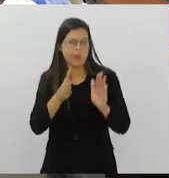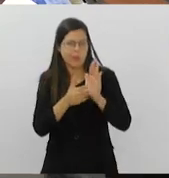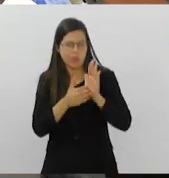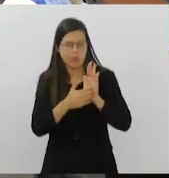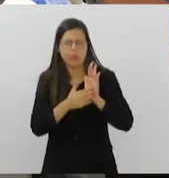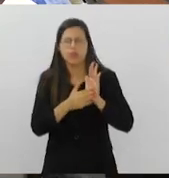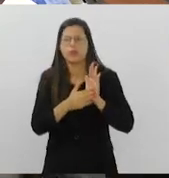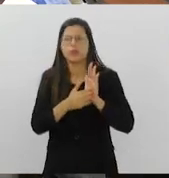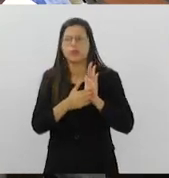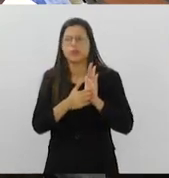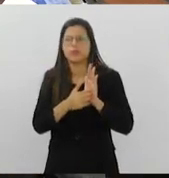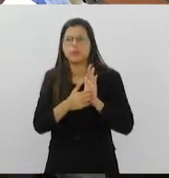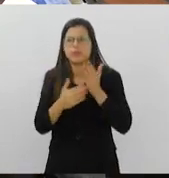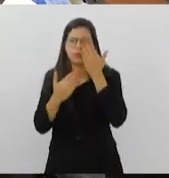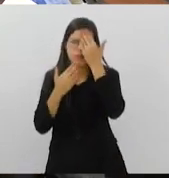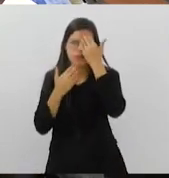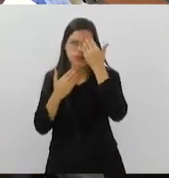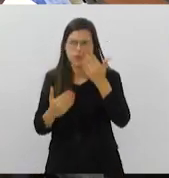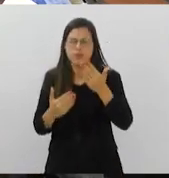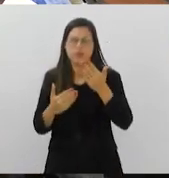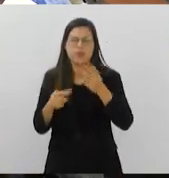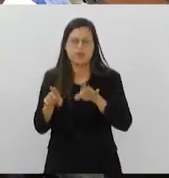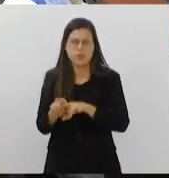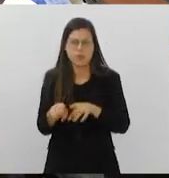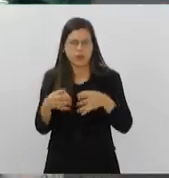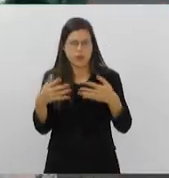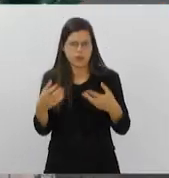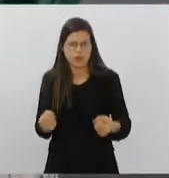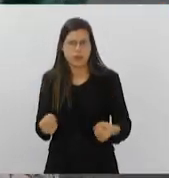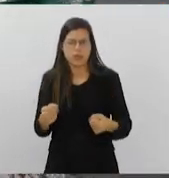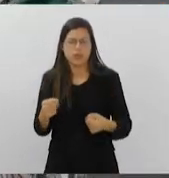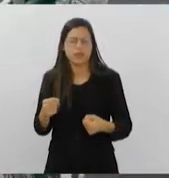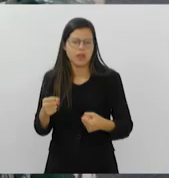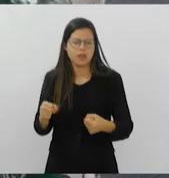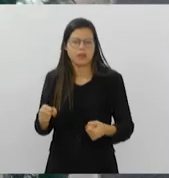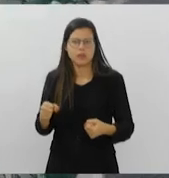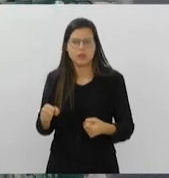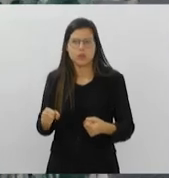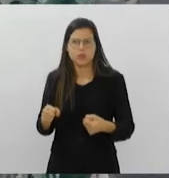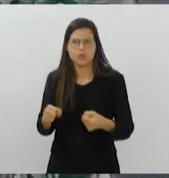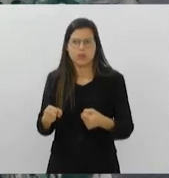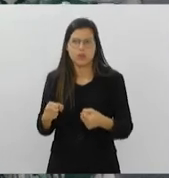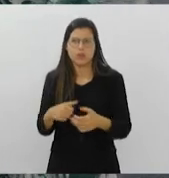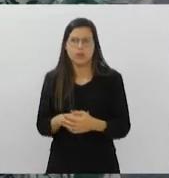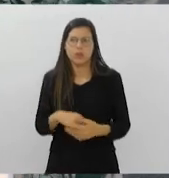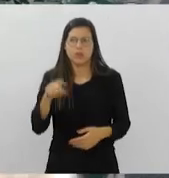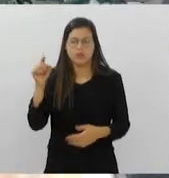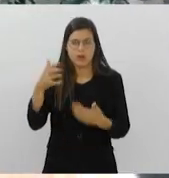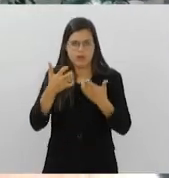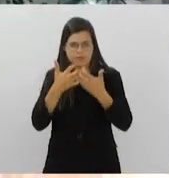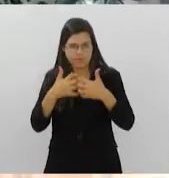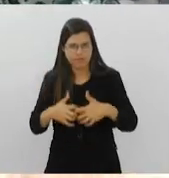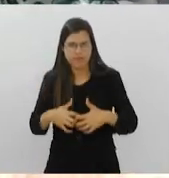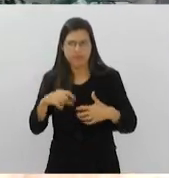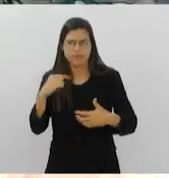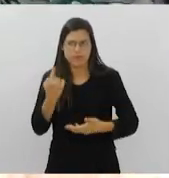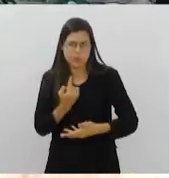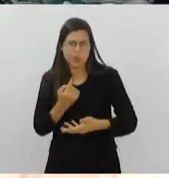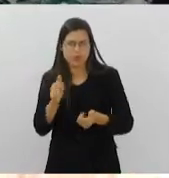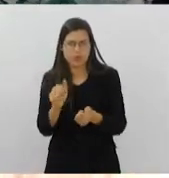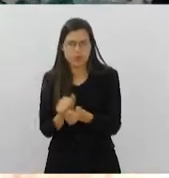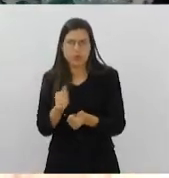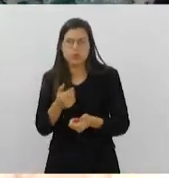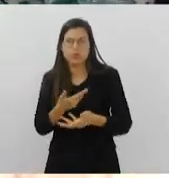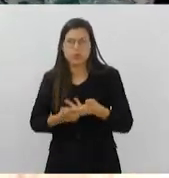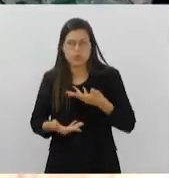e agradecer a coautoria. Lá na minha cidade de Petrópolis, foi a gente que articulou junto de várias profissionais de saúde e